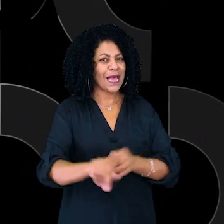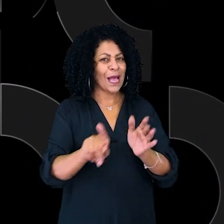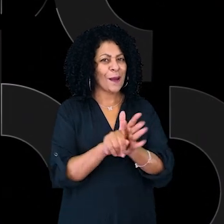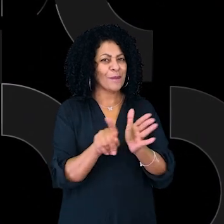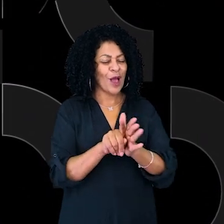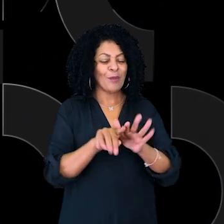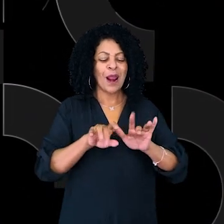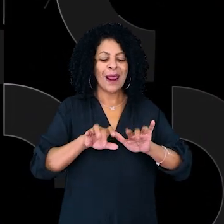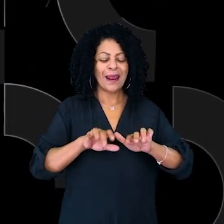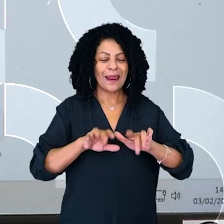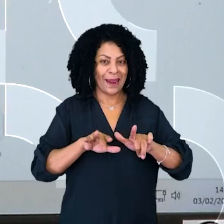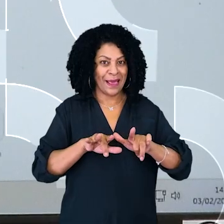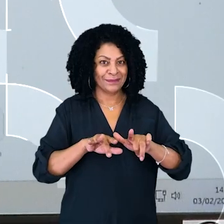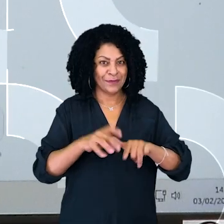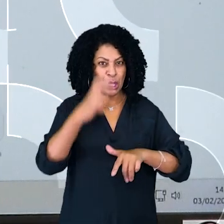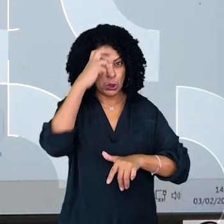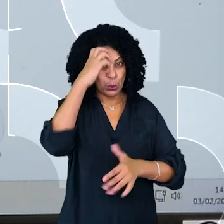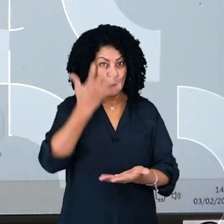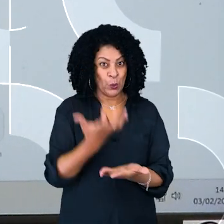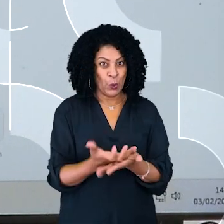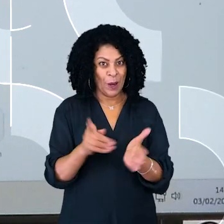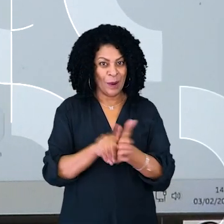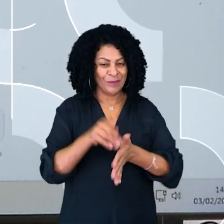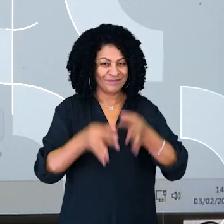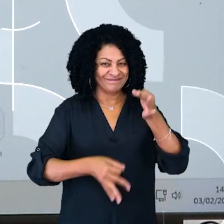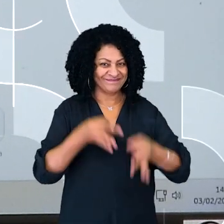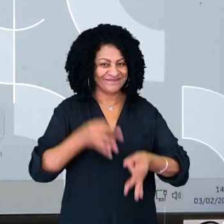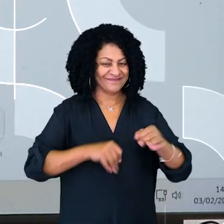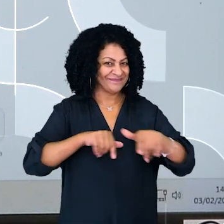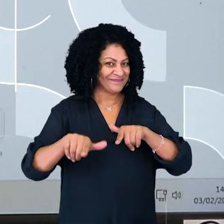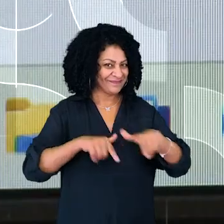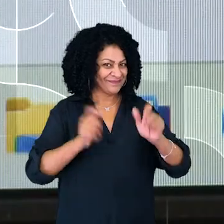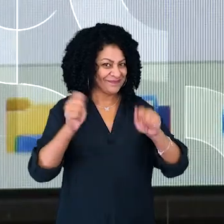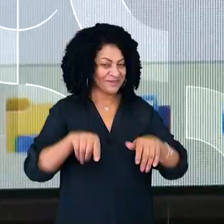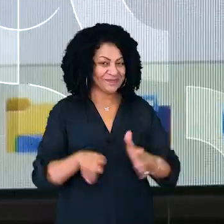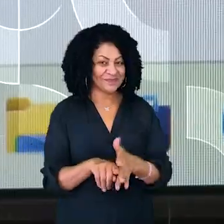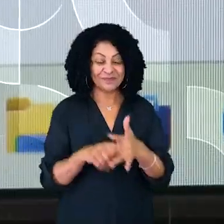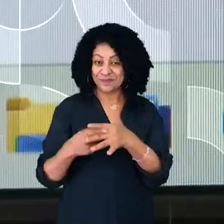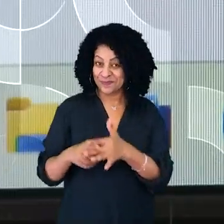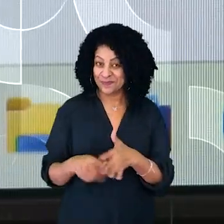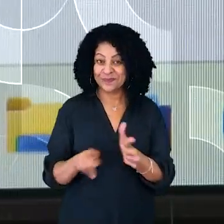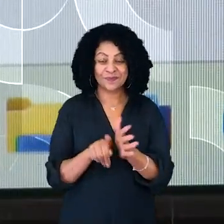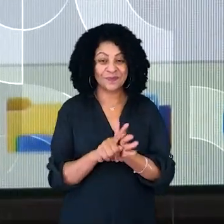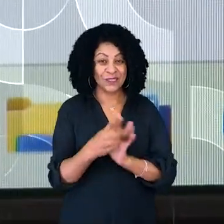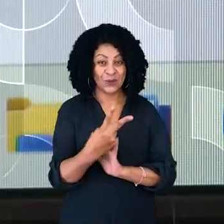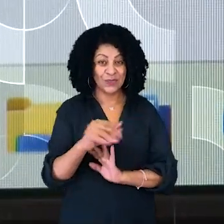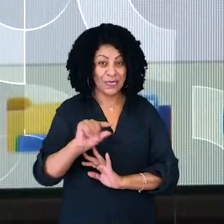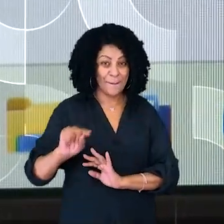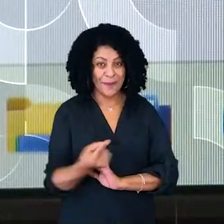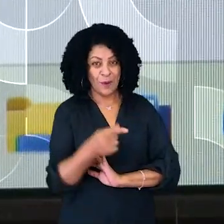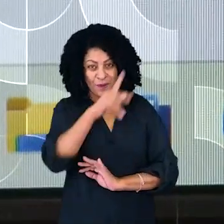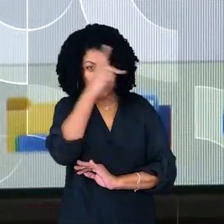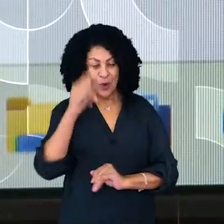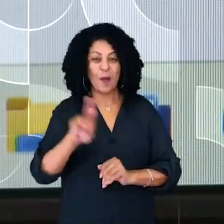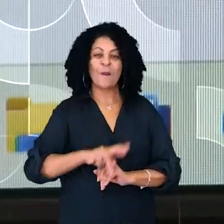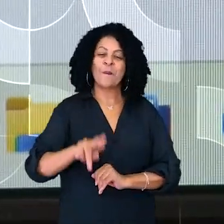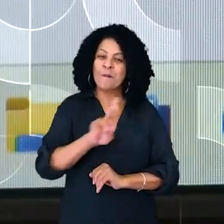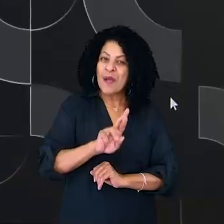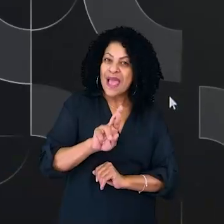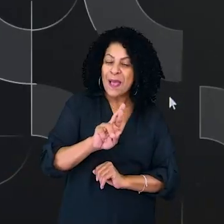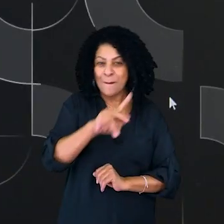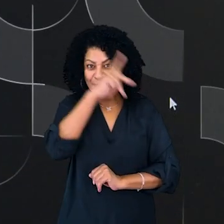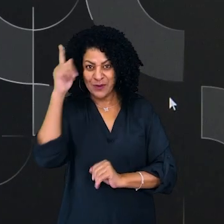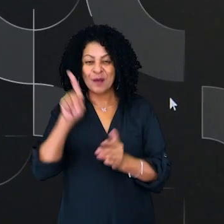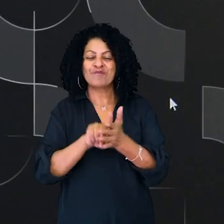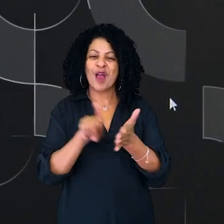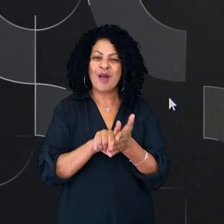usarem o ChatJT, a inteligência artificial da Justiça do Trabalho. A ferramenta já conta com mais de 12 mil usuários cadastrados